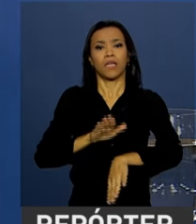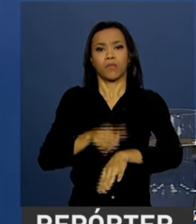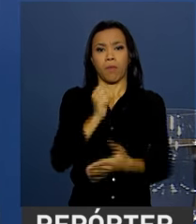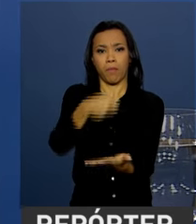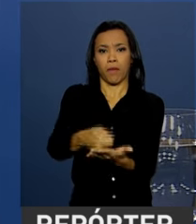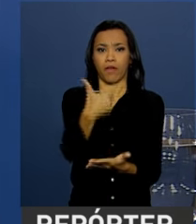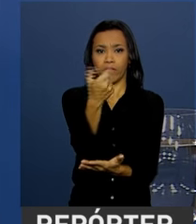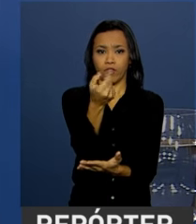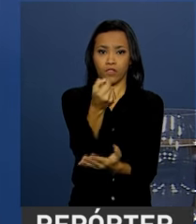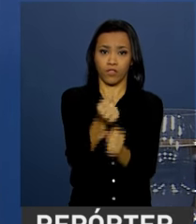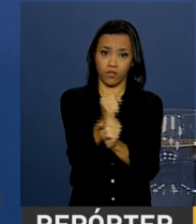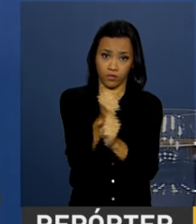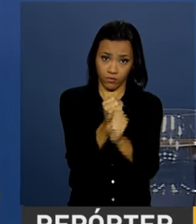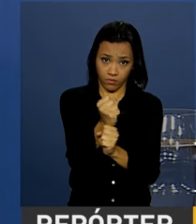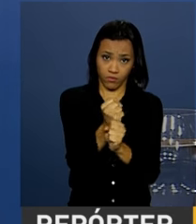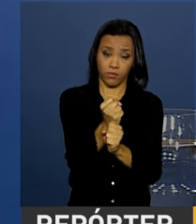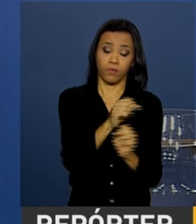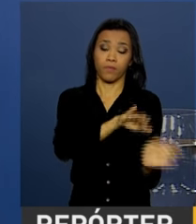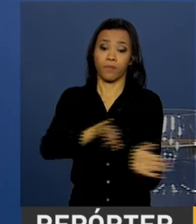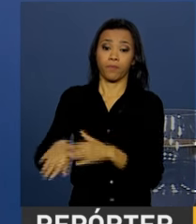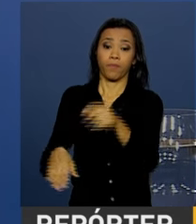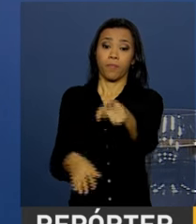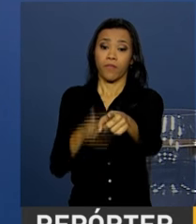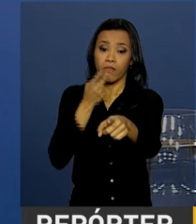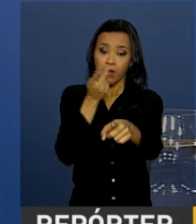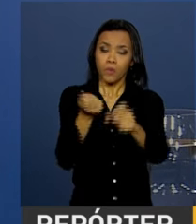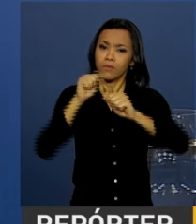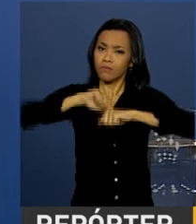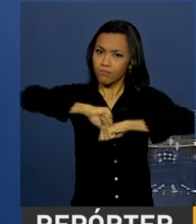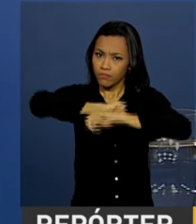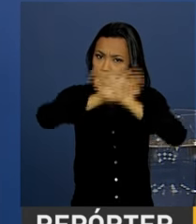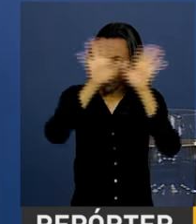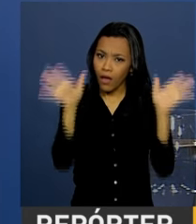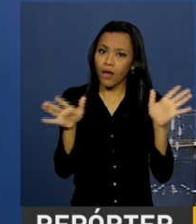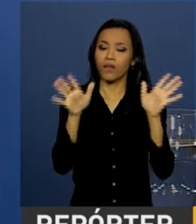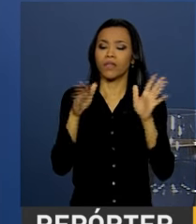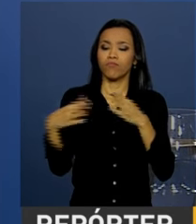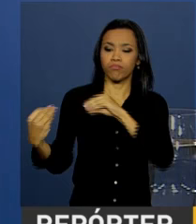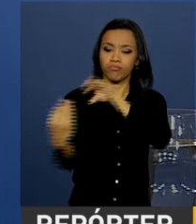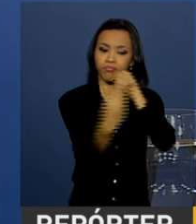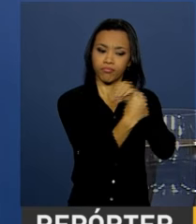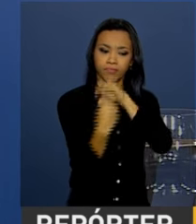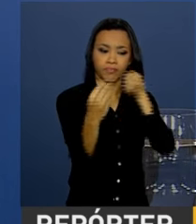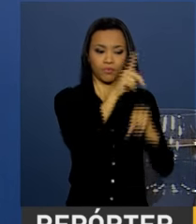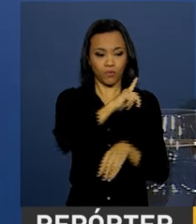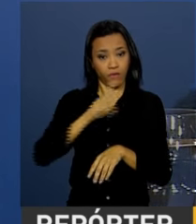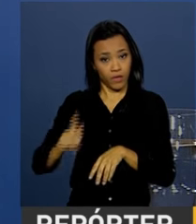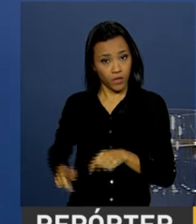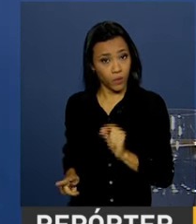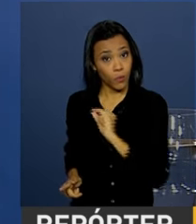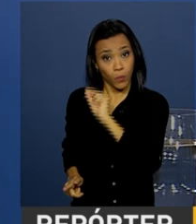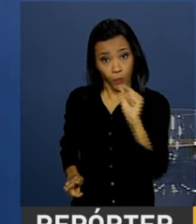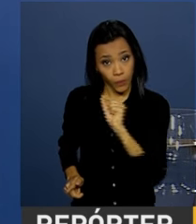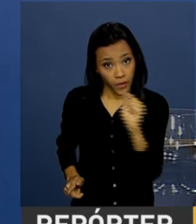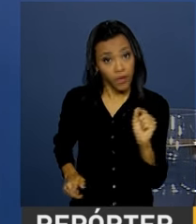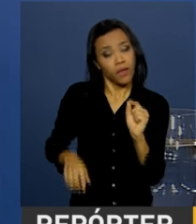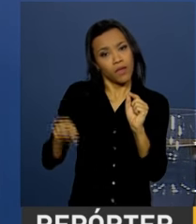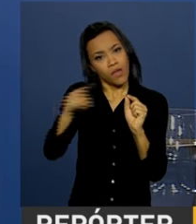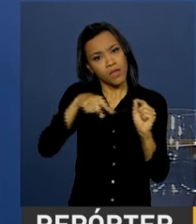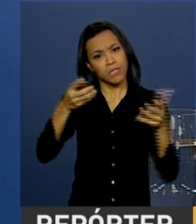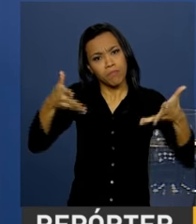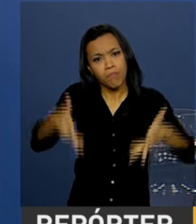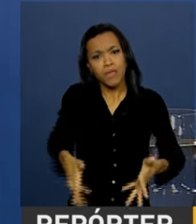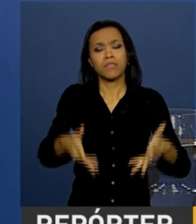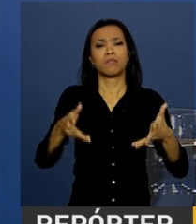Houve uma demonstração clara dos governadores de que estavam participando de